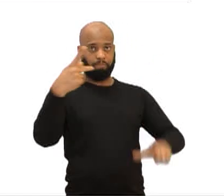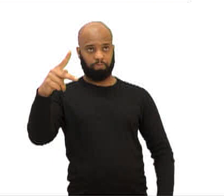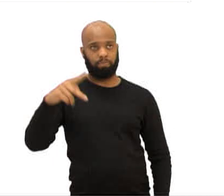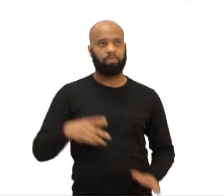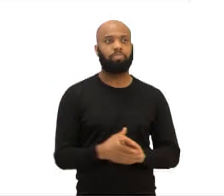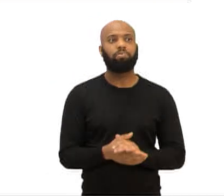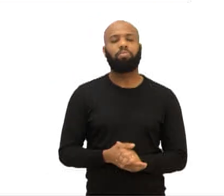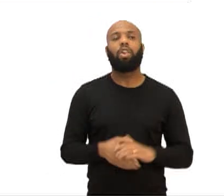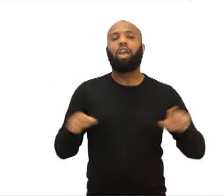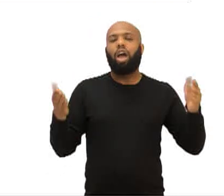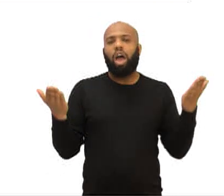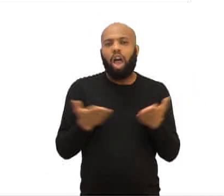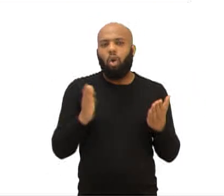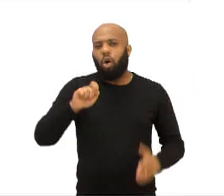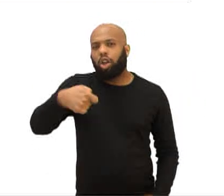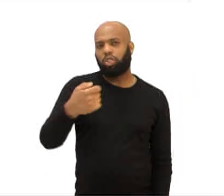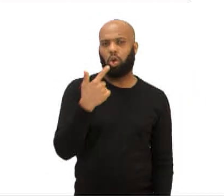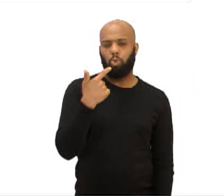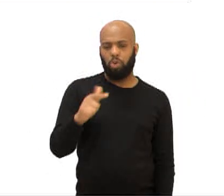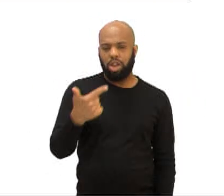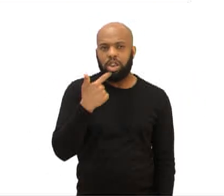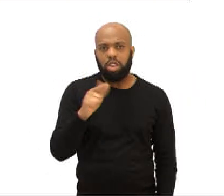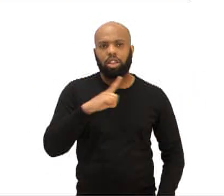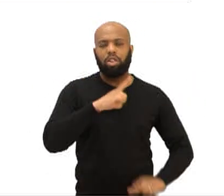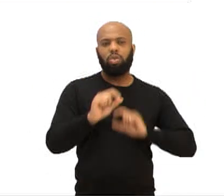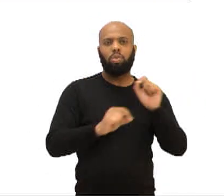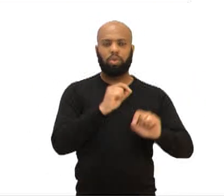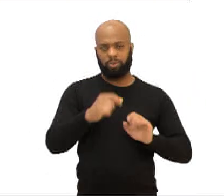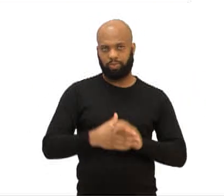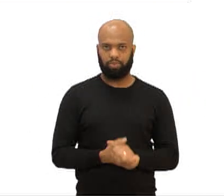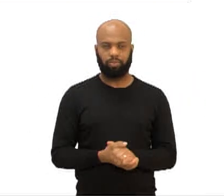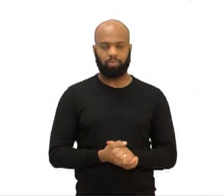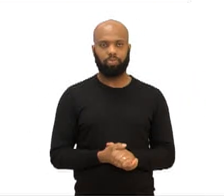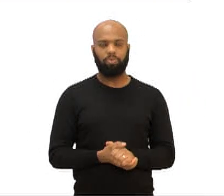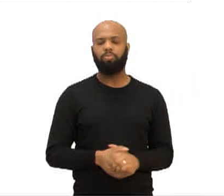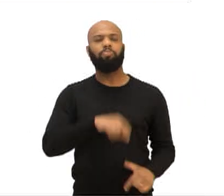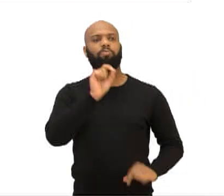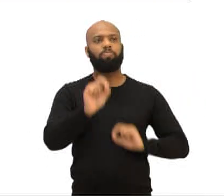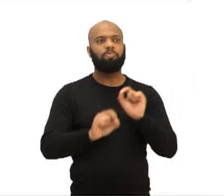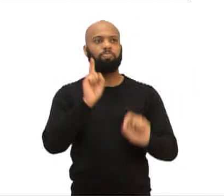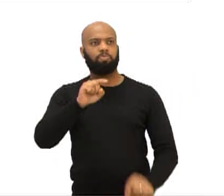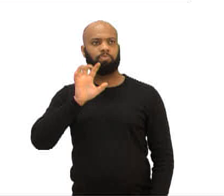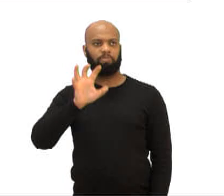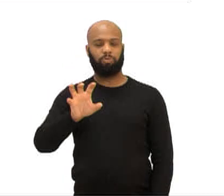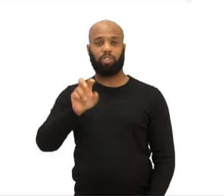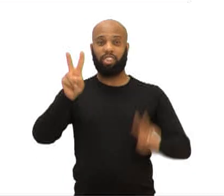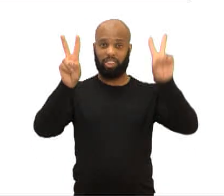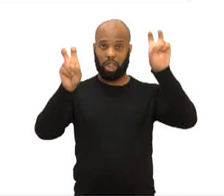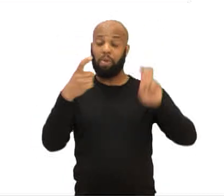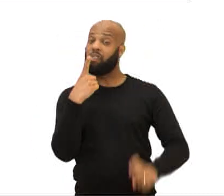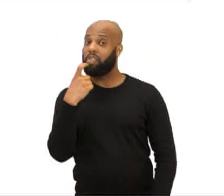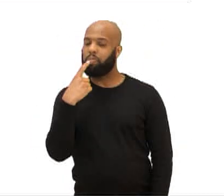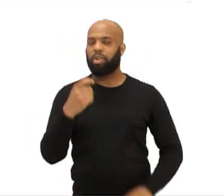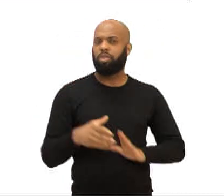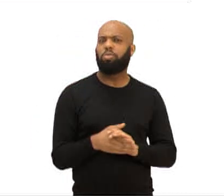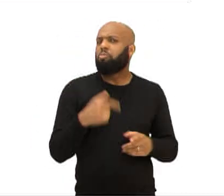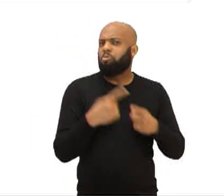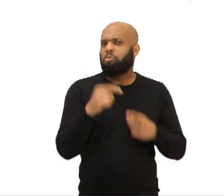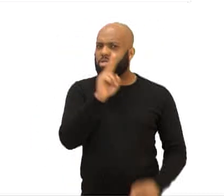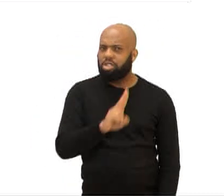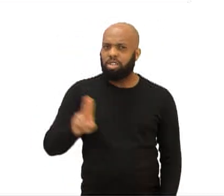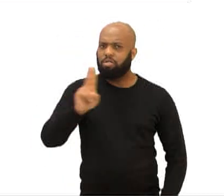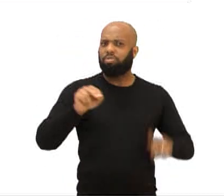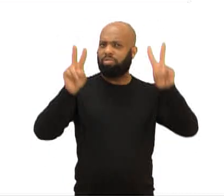pouco mais sobre língua agora, temos o pretérito perfeito. Que é isso, profe? Bueno, para que eu utilizo